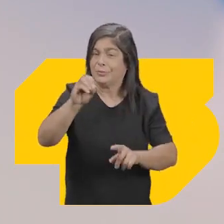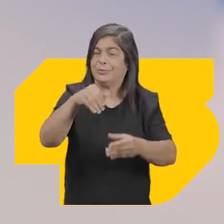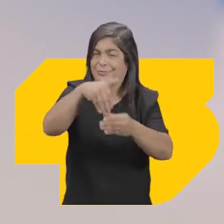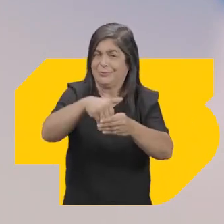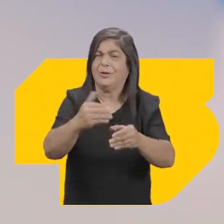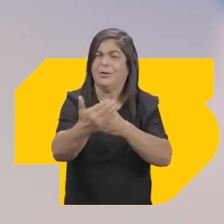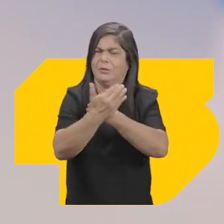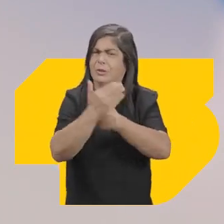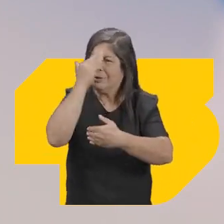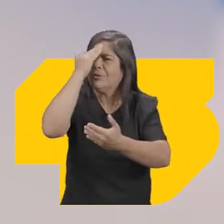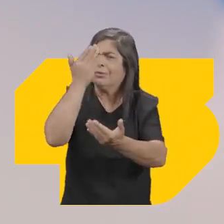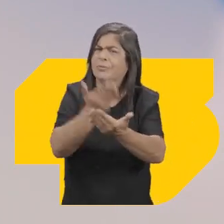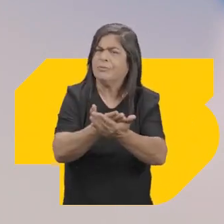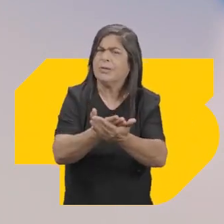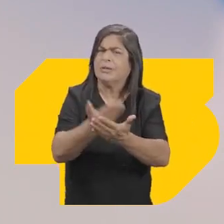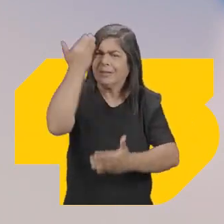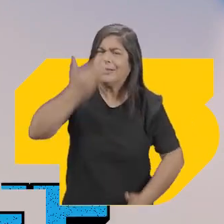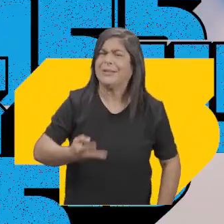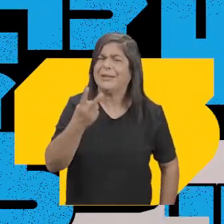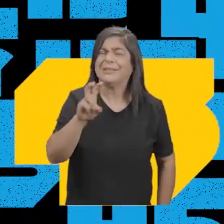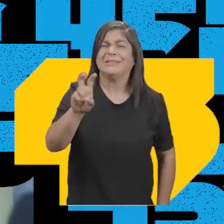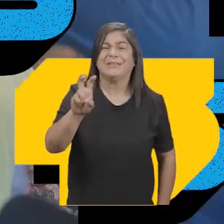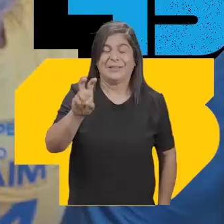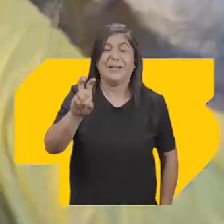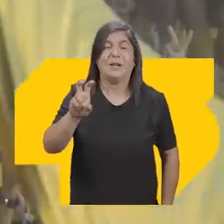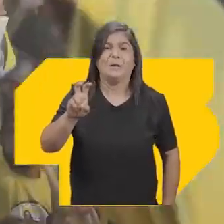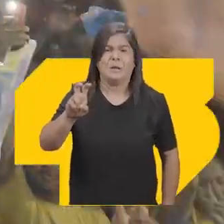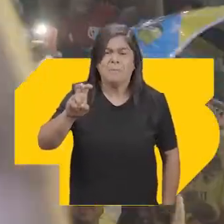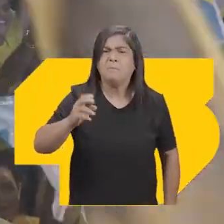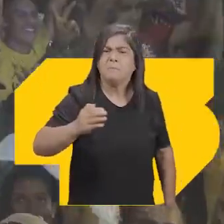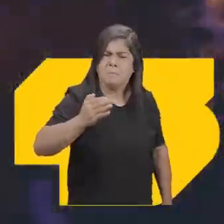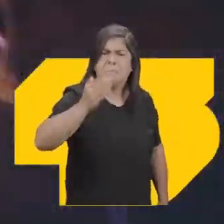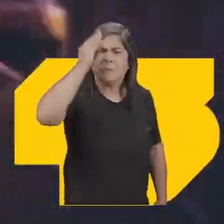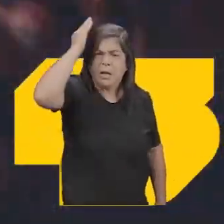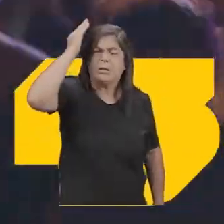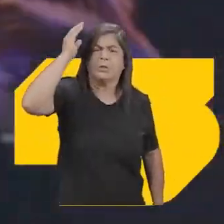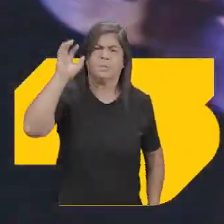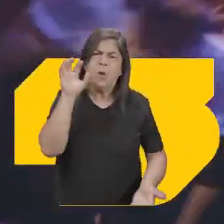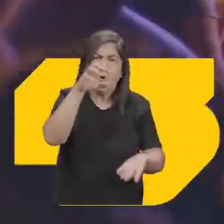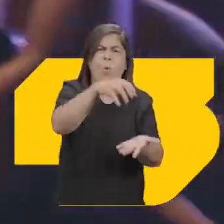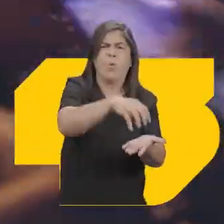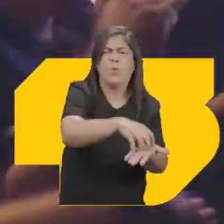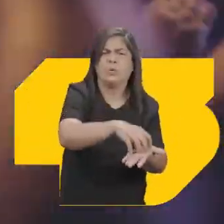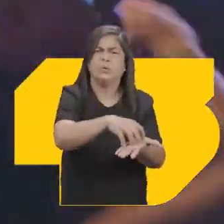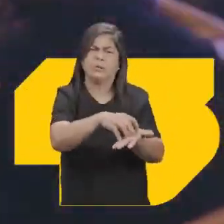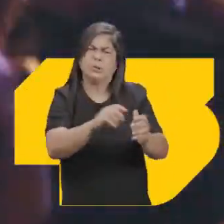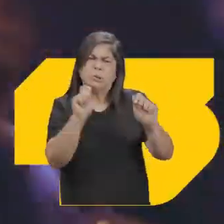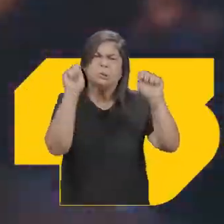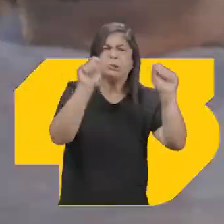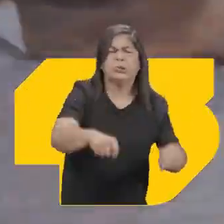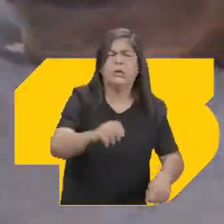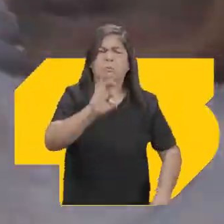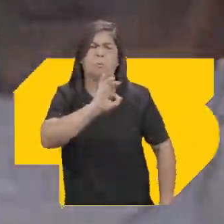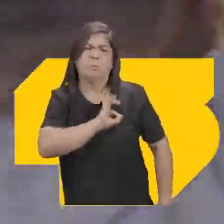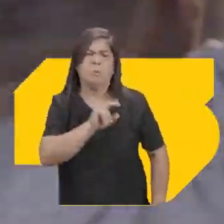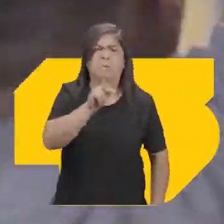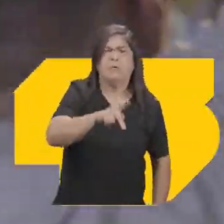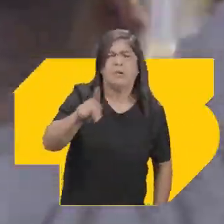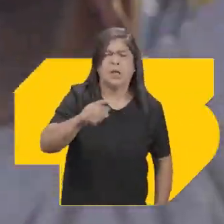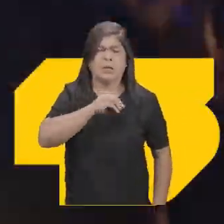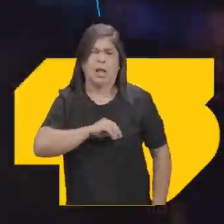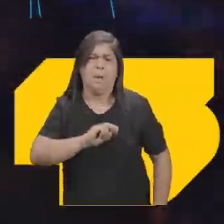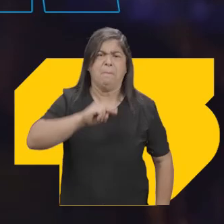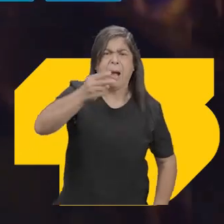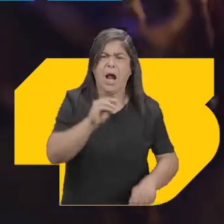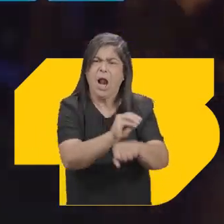peço o seu voto de confiança no 45. Pedro vai fazer concurso pra policial e pra professor. Vai aumentar os